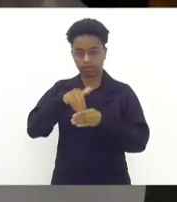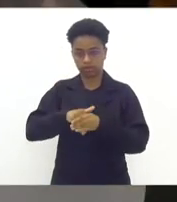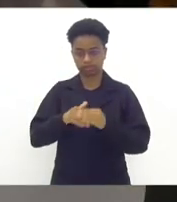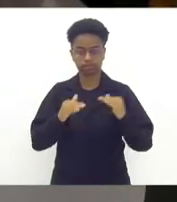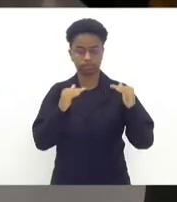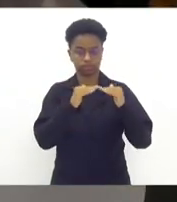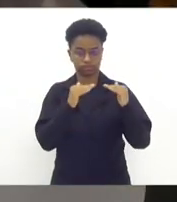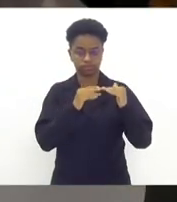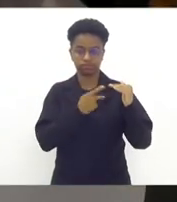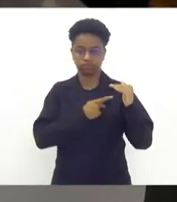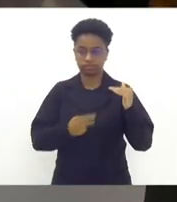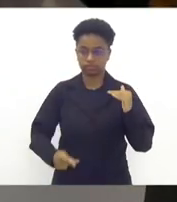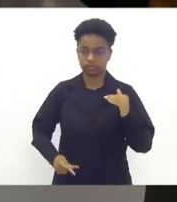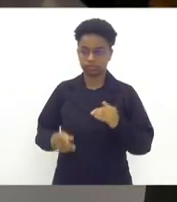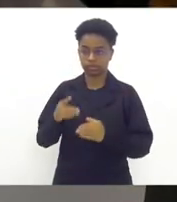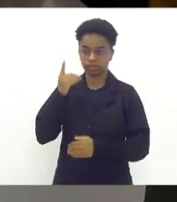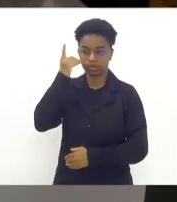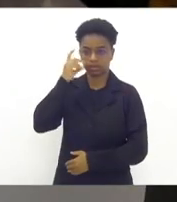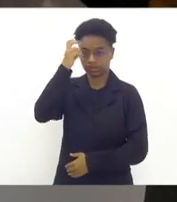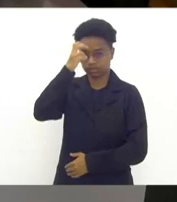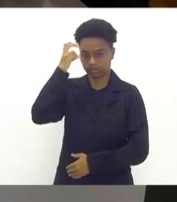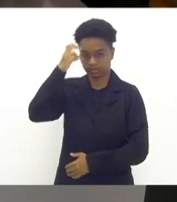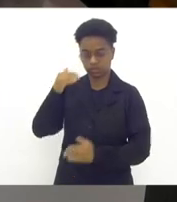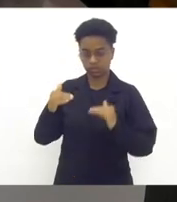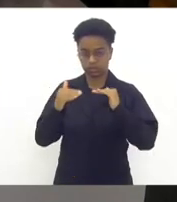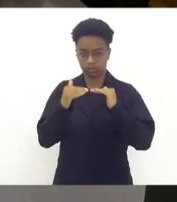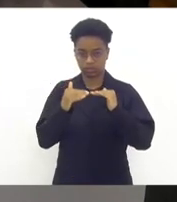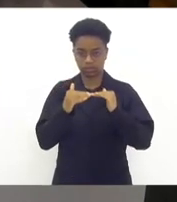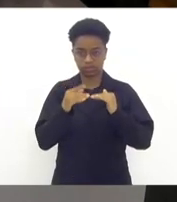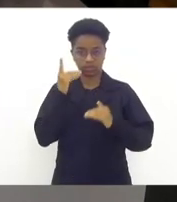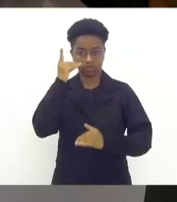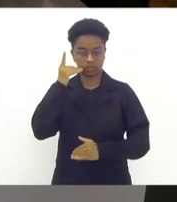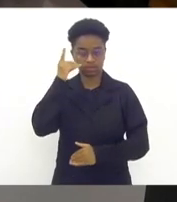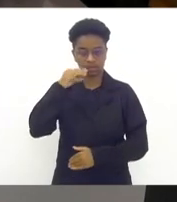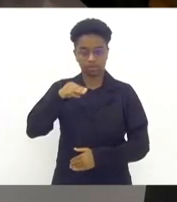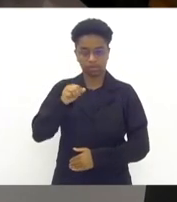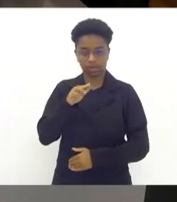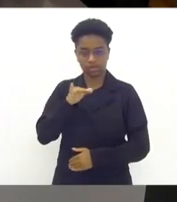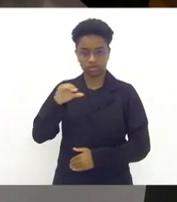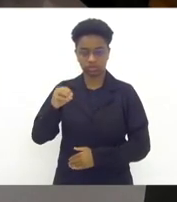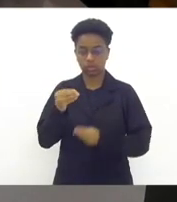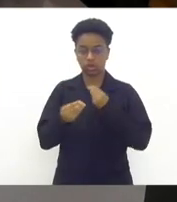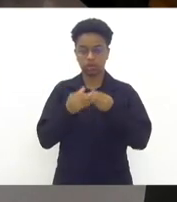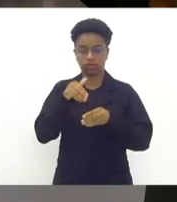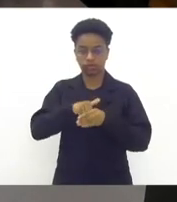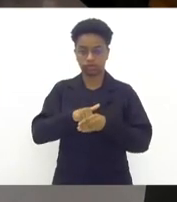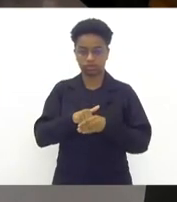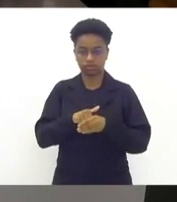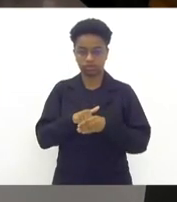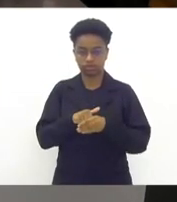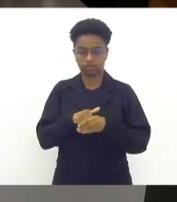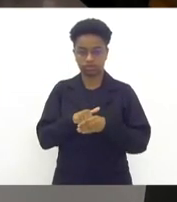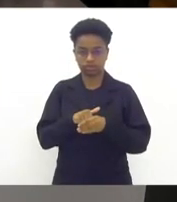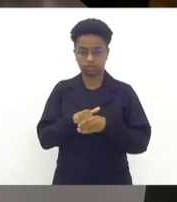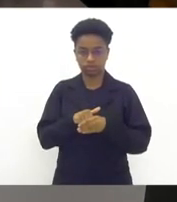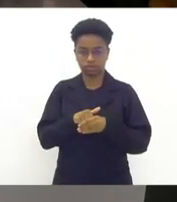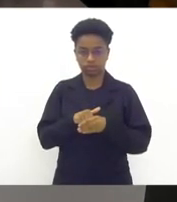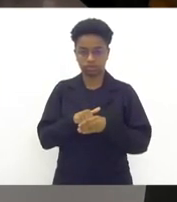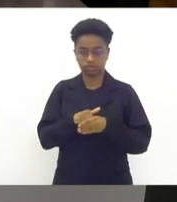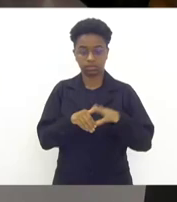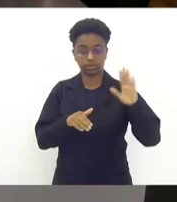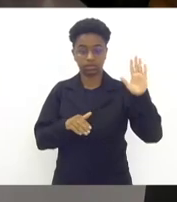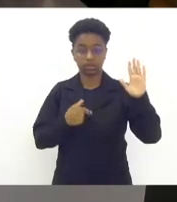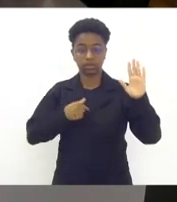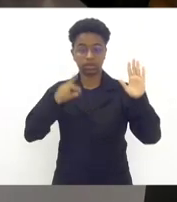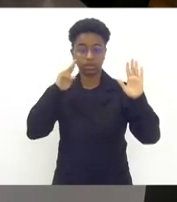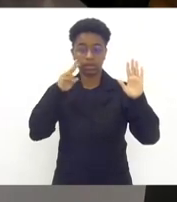Favorável, presidenta. Como vota, deputada? Favorável, presidenta. Deputado Márcio Gualberto, como vota? É só lhe recordando